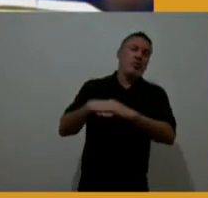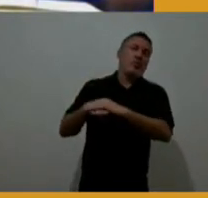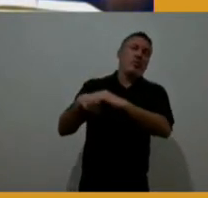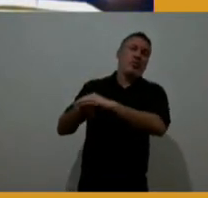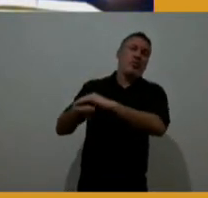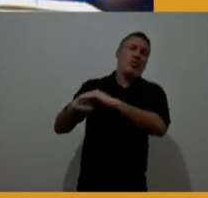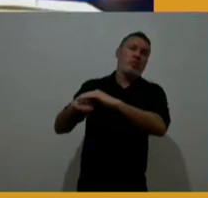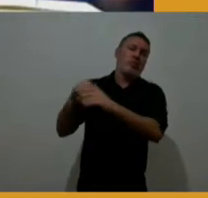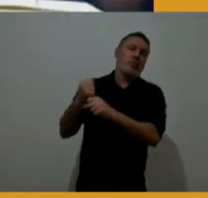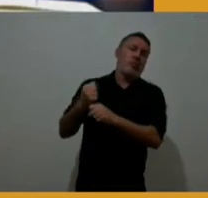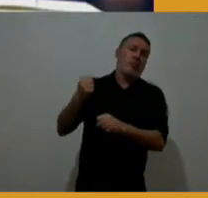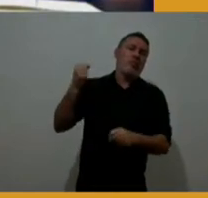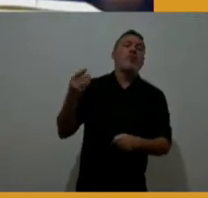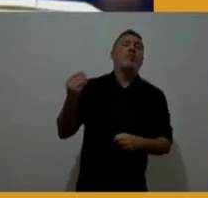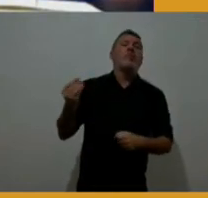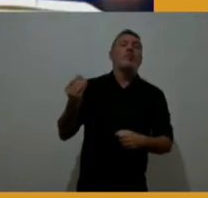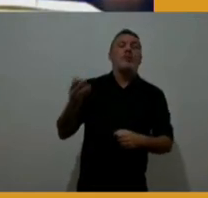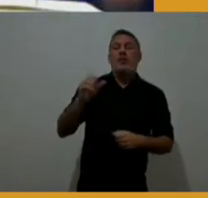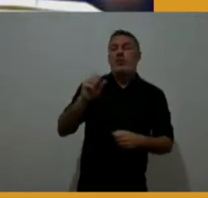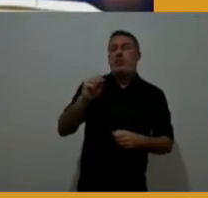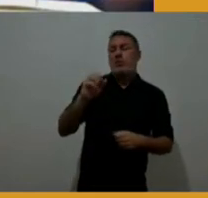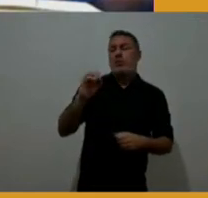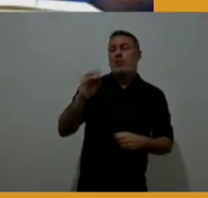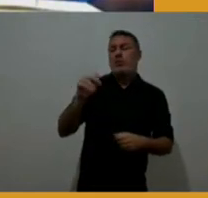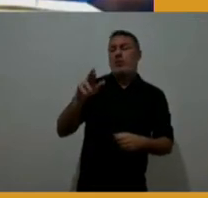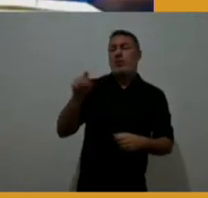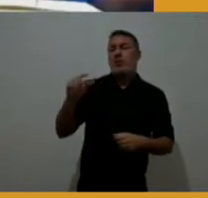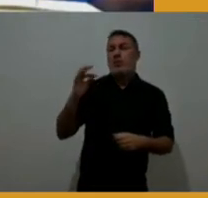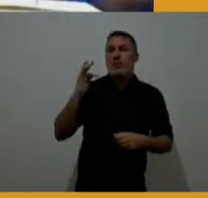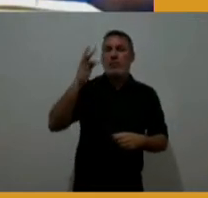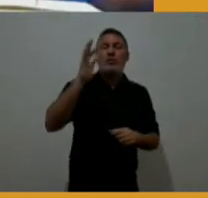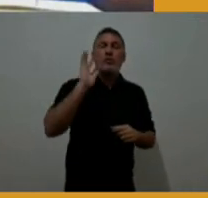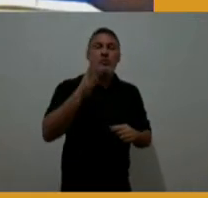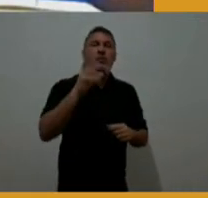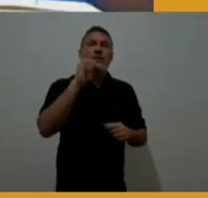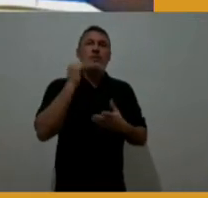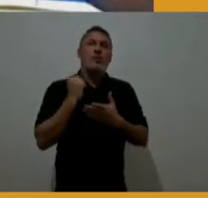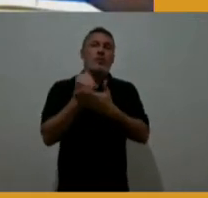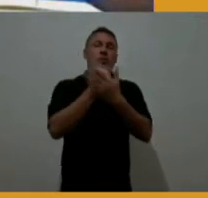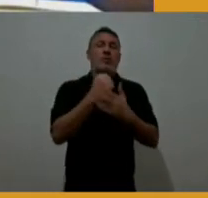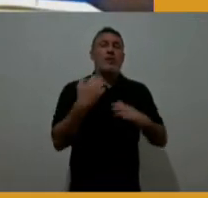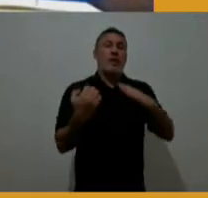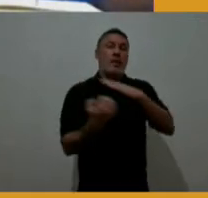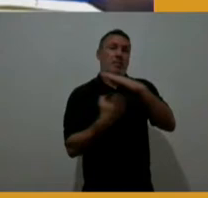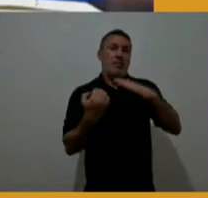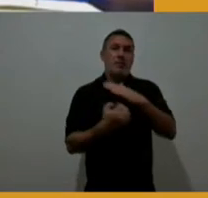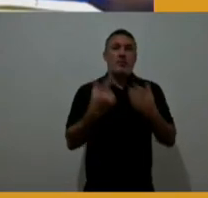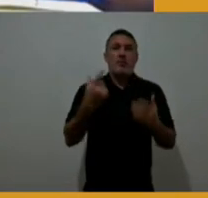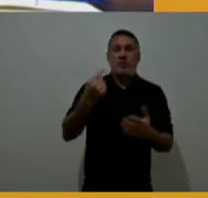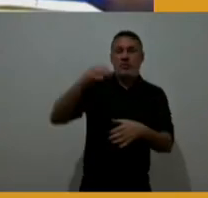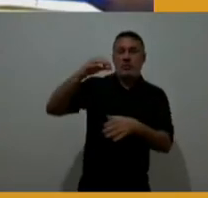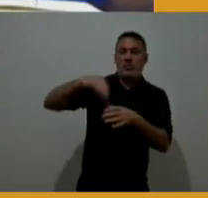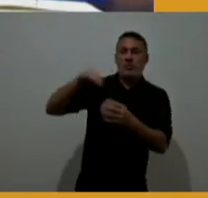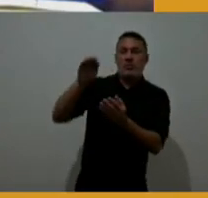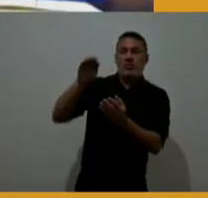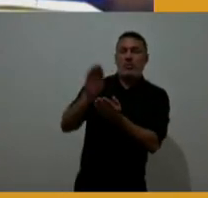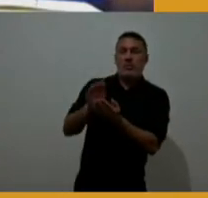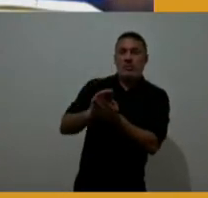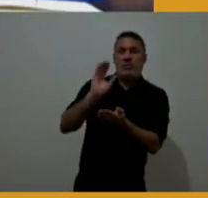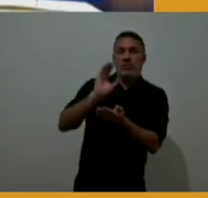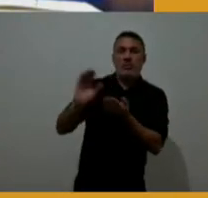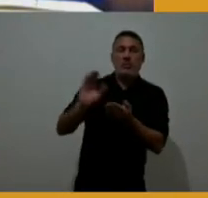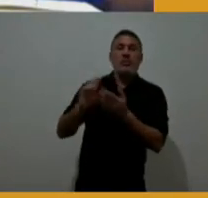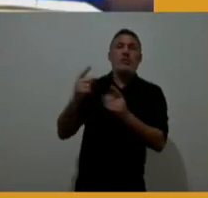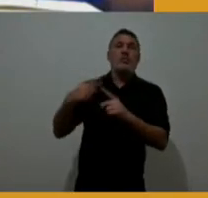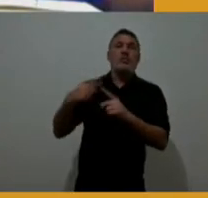já estamos selecionando uma empresa especializada em fundo de participação e investimento, para que a gente possa fazer o